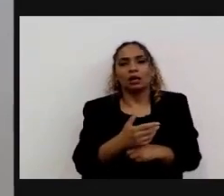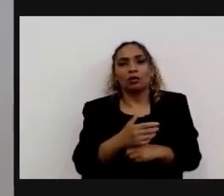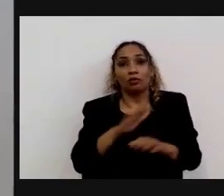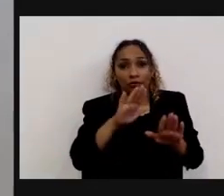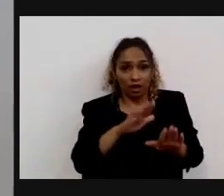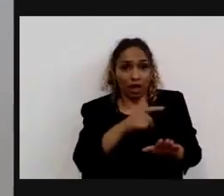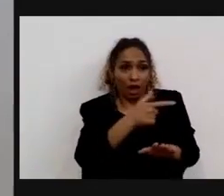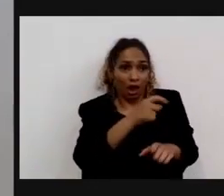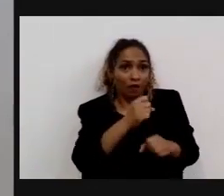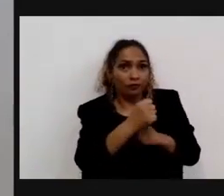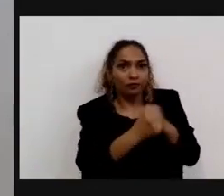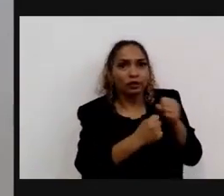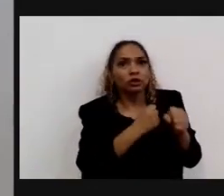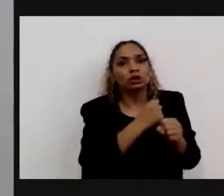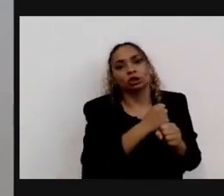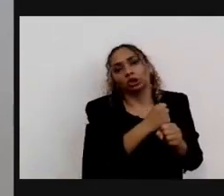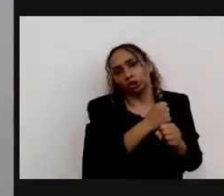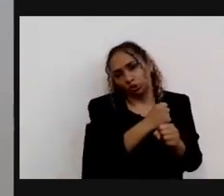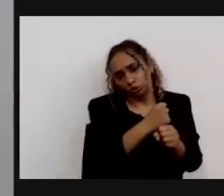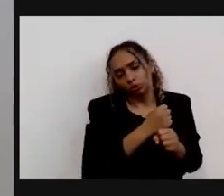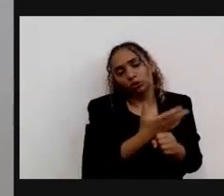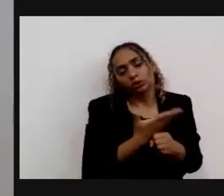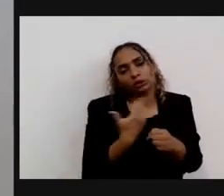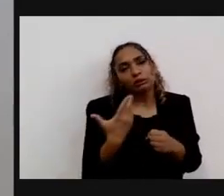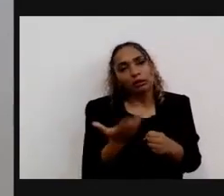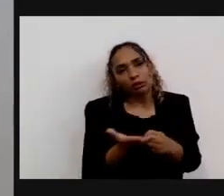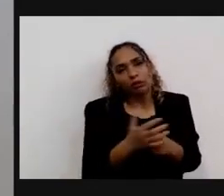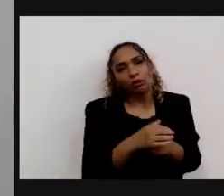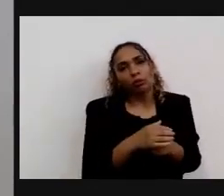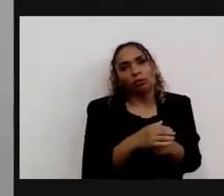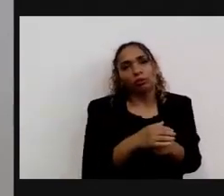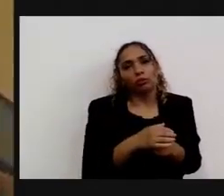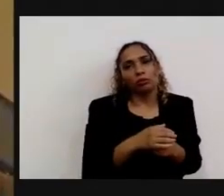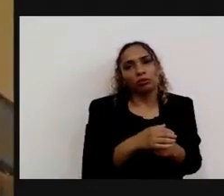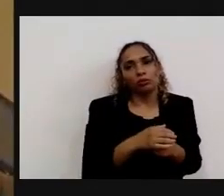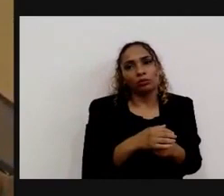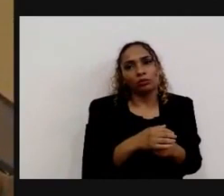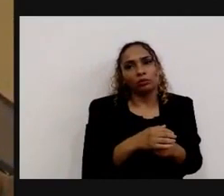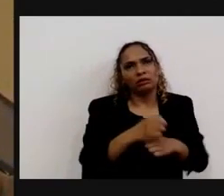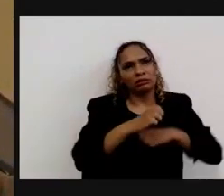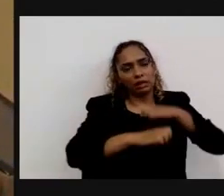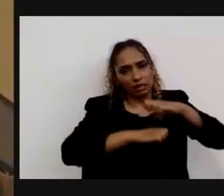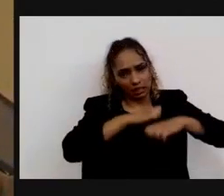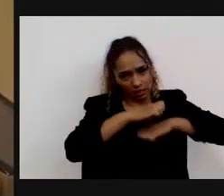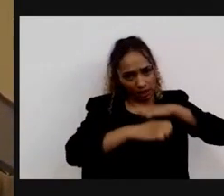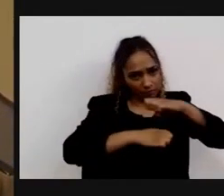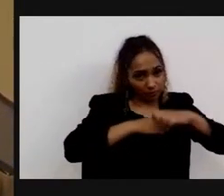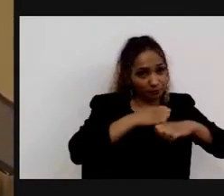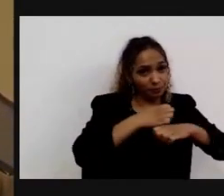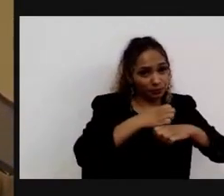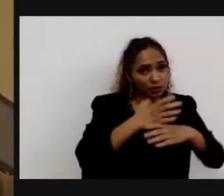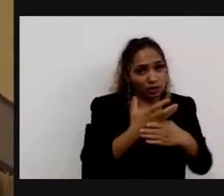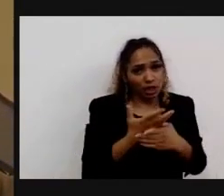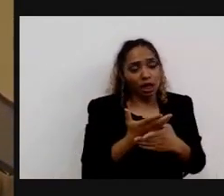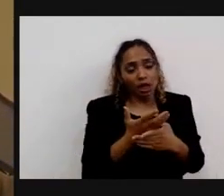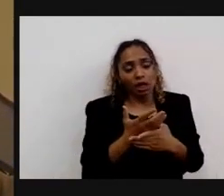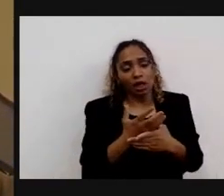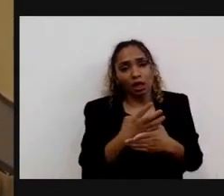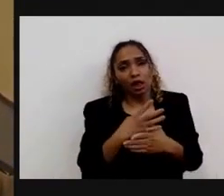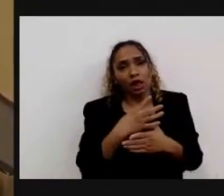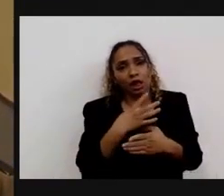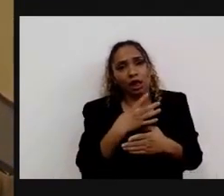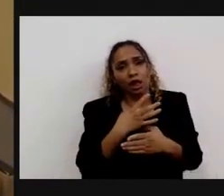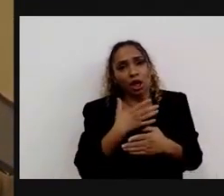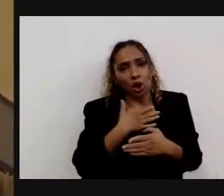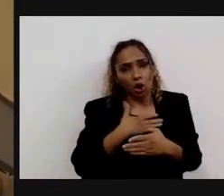lá E aí é claro é muito eu acho injusto a gente atribuir a